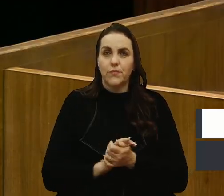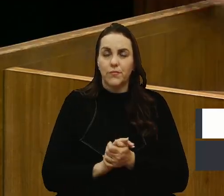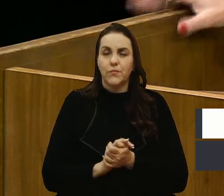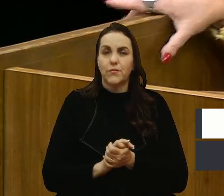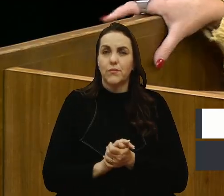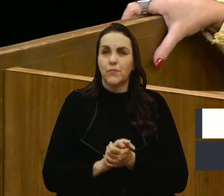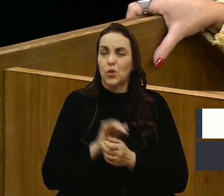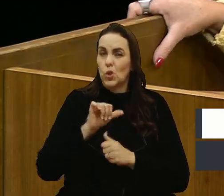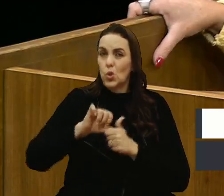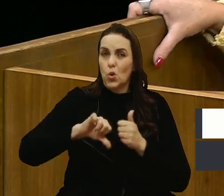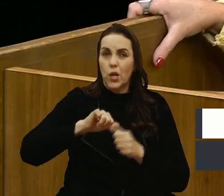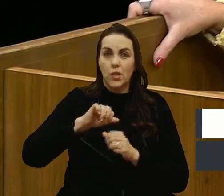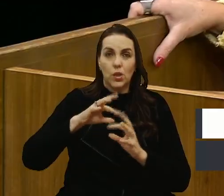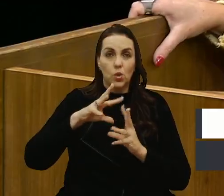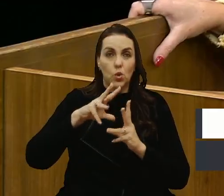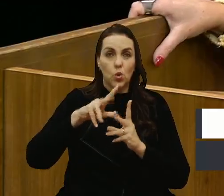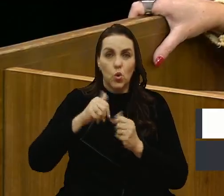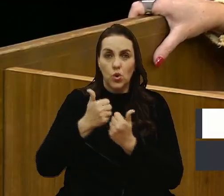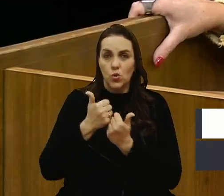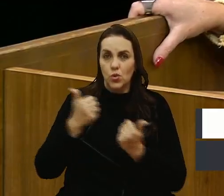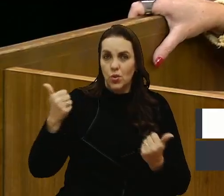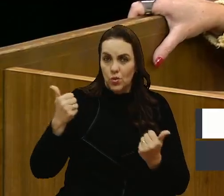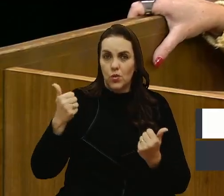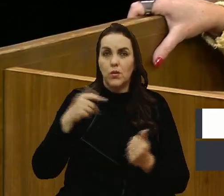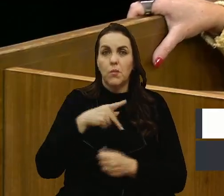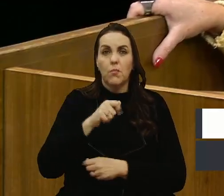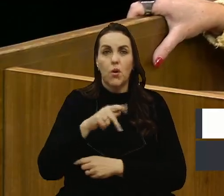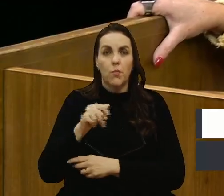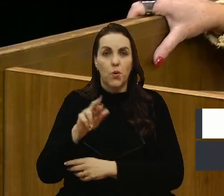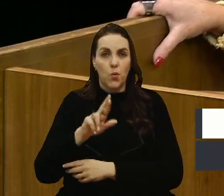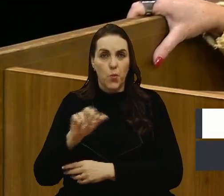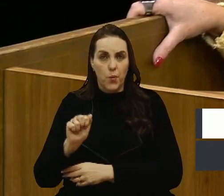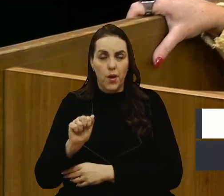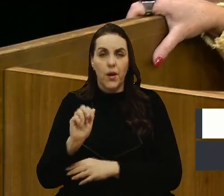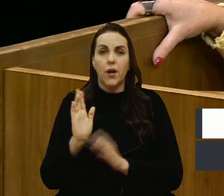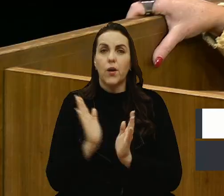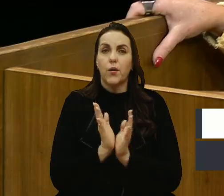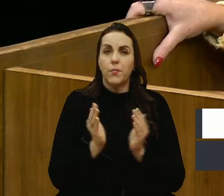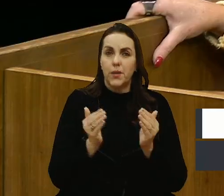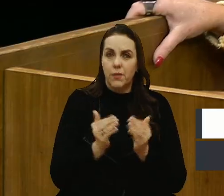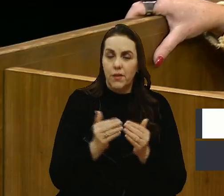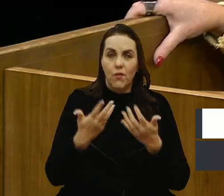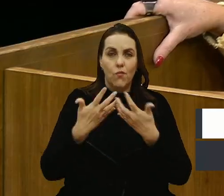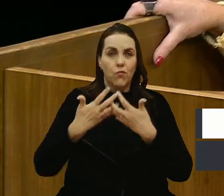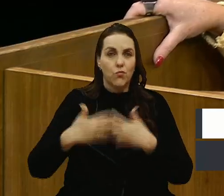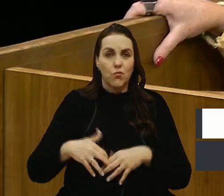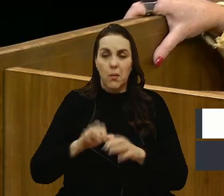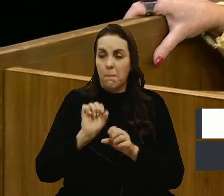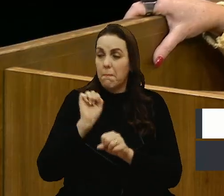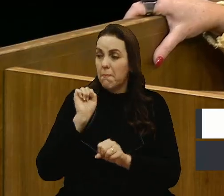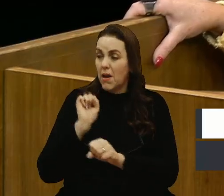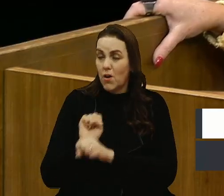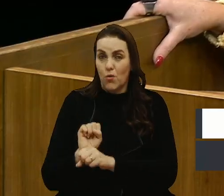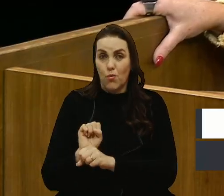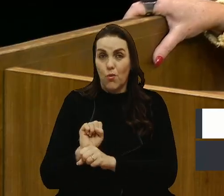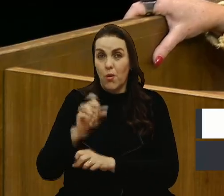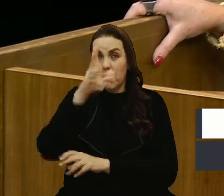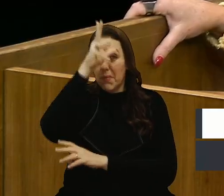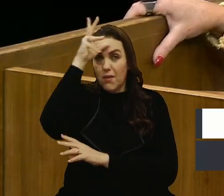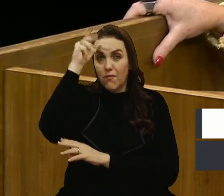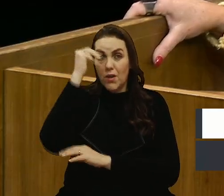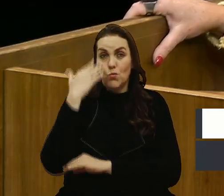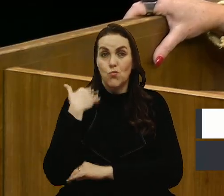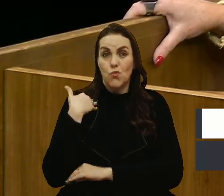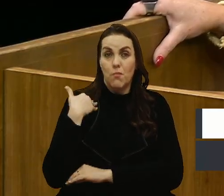trocada toda a direção do Pop Rua, o comitê deixou de funcionar, o prefeito nos chamou lá